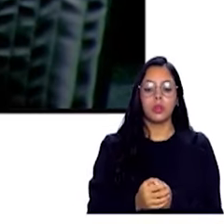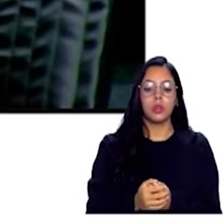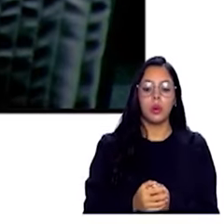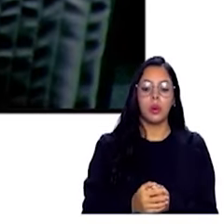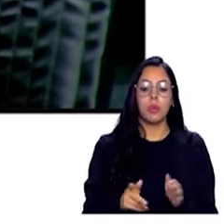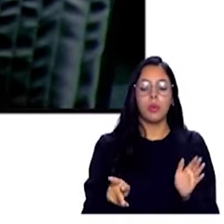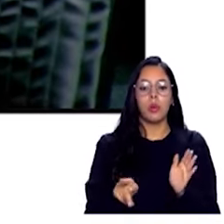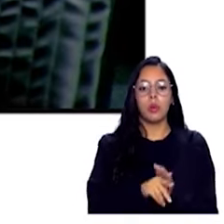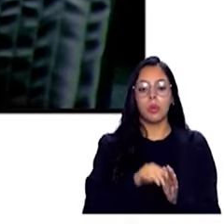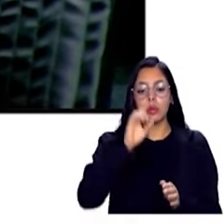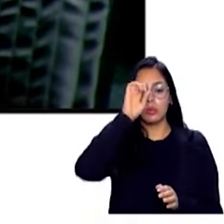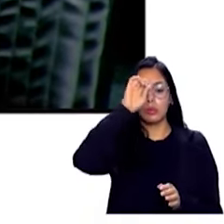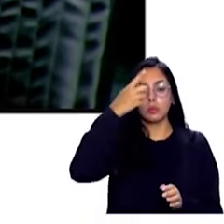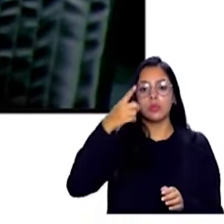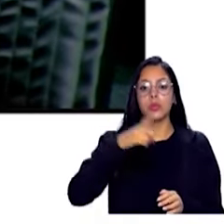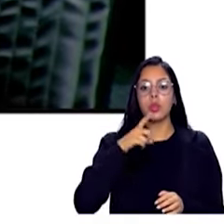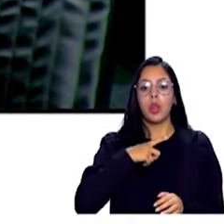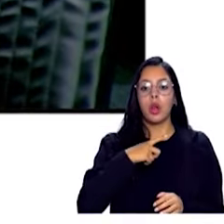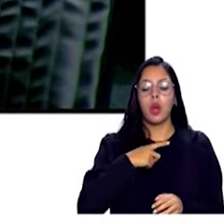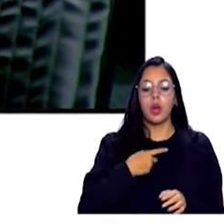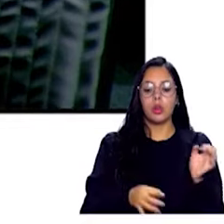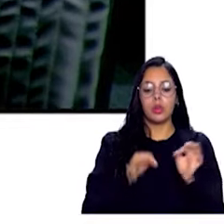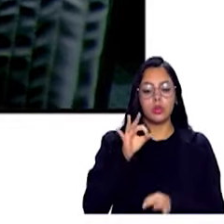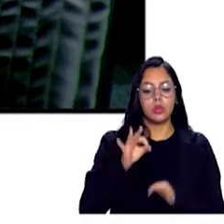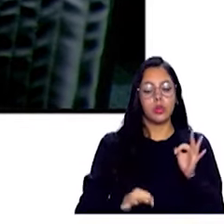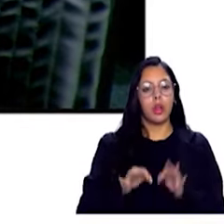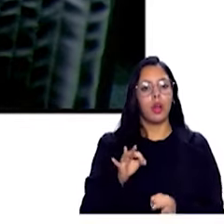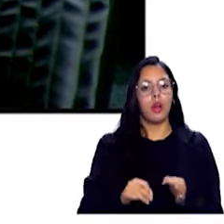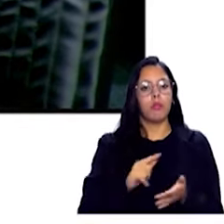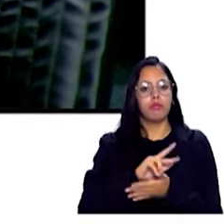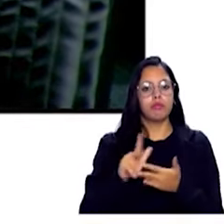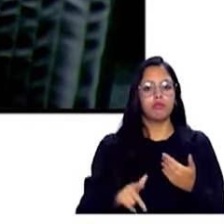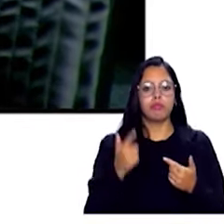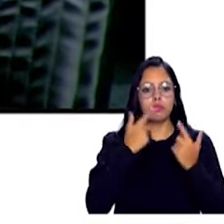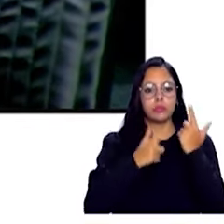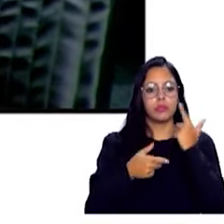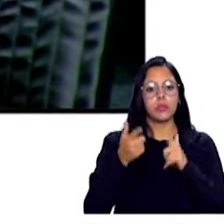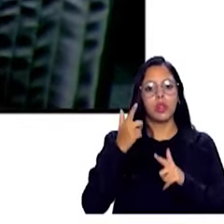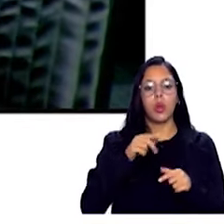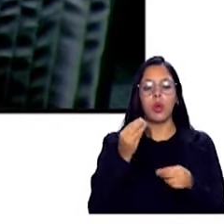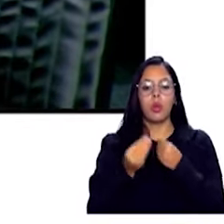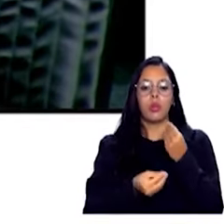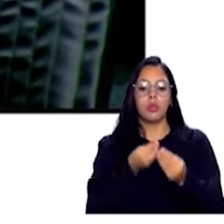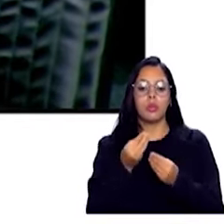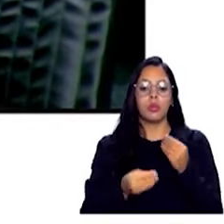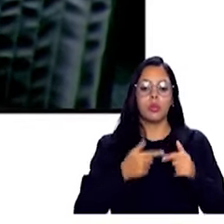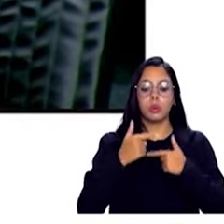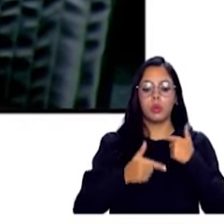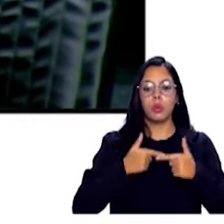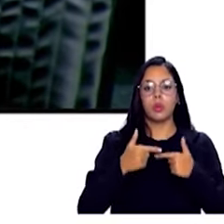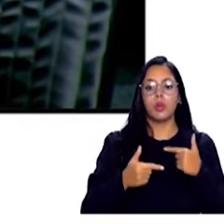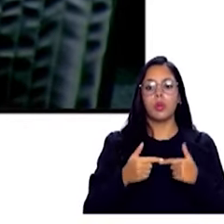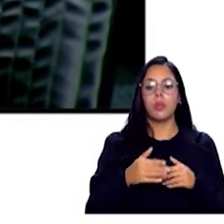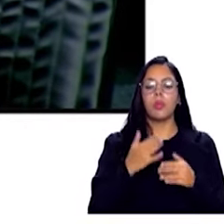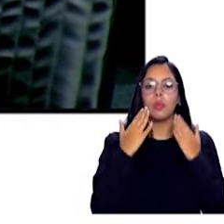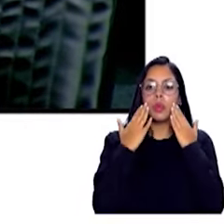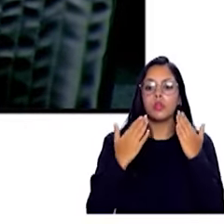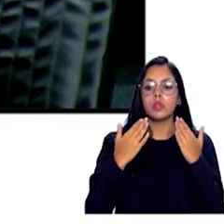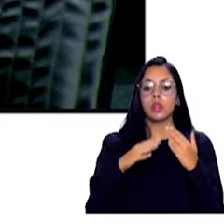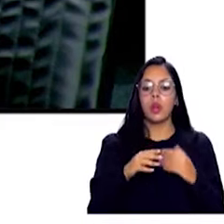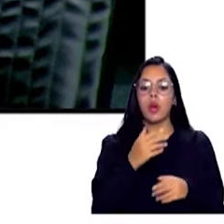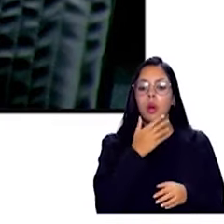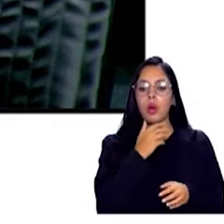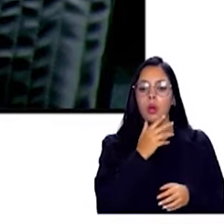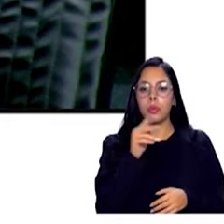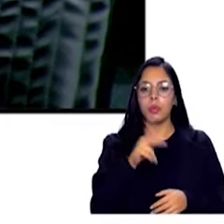aprestação jurisdicional como um bem de consumo como um serviço como diz o professor Remo caponi Professor com quem eu tive a honra de